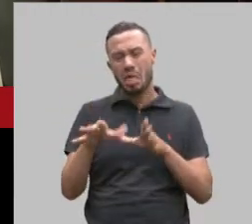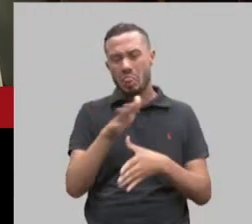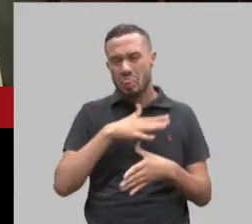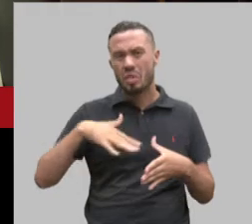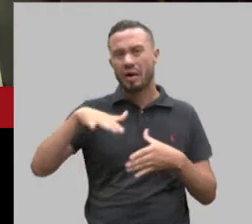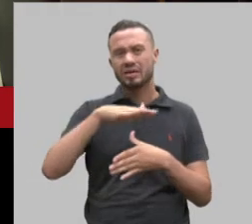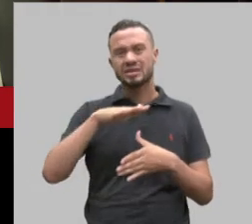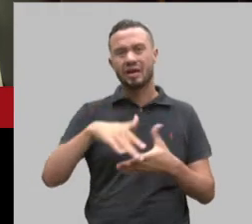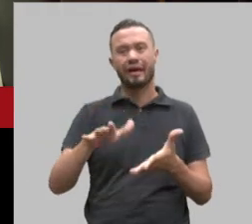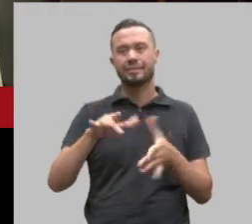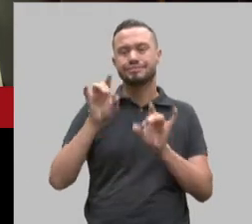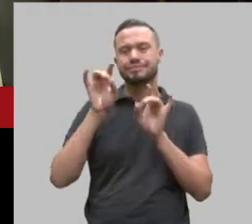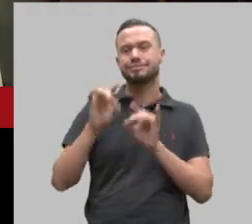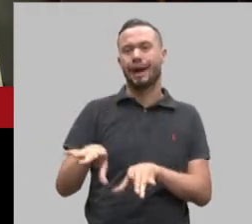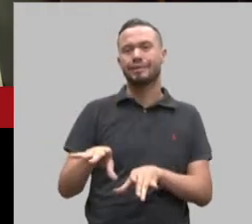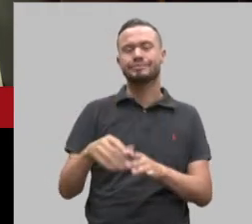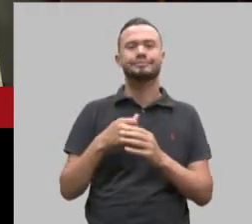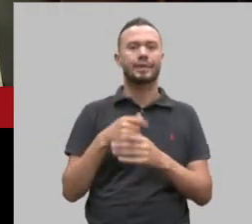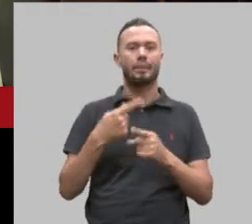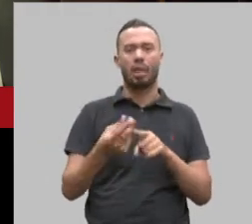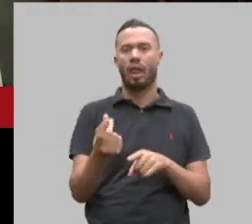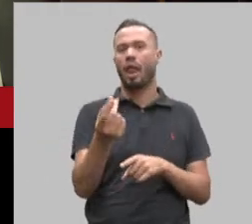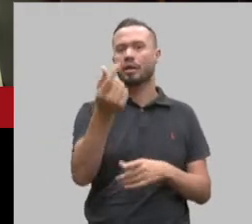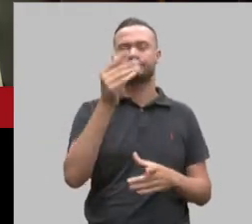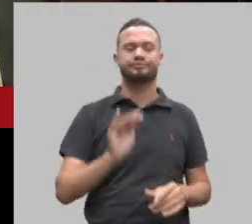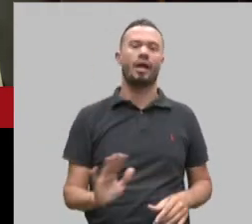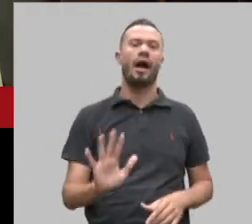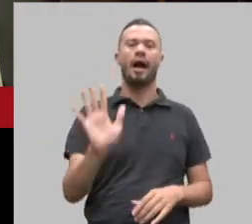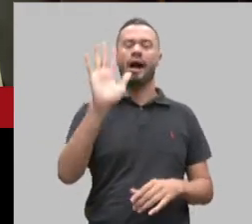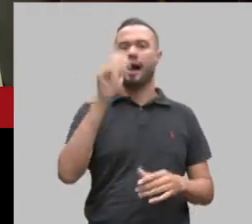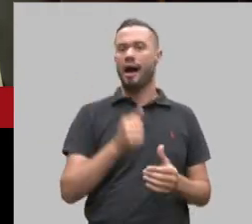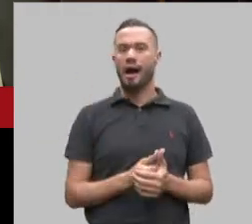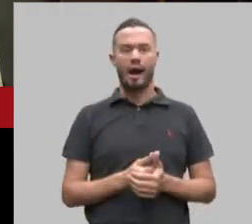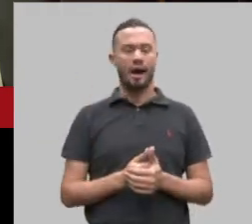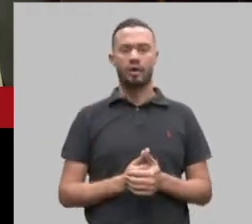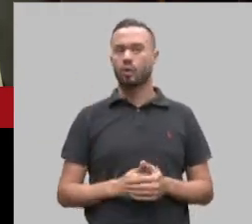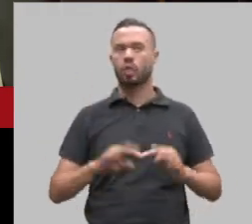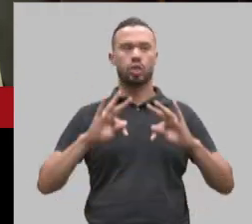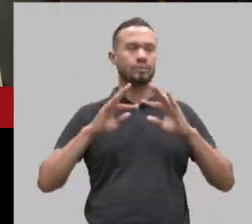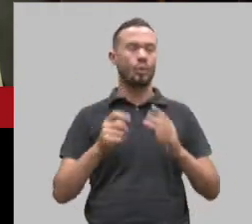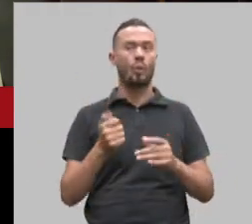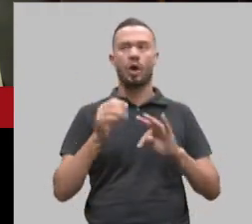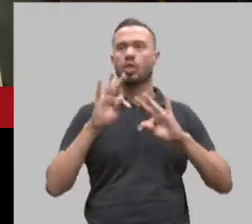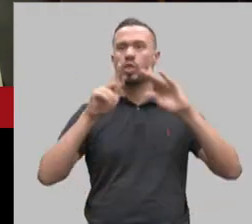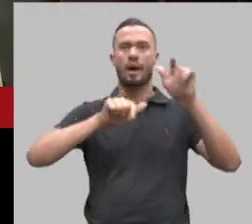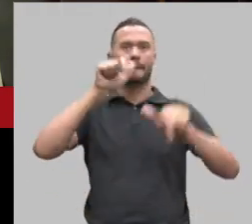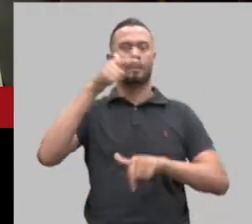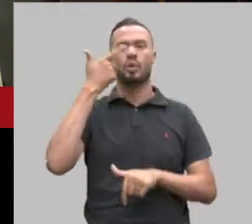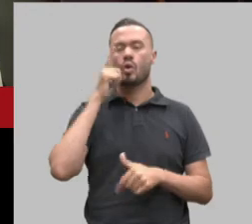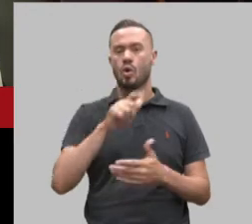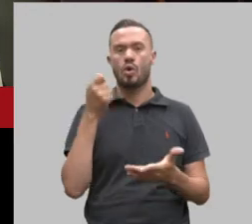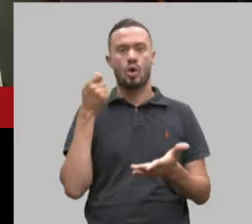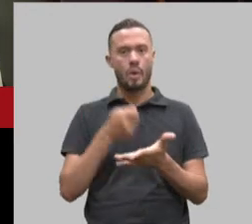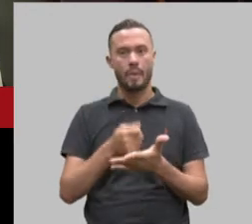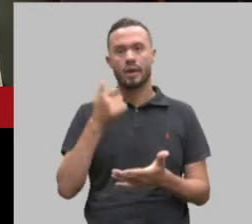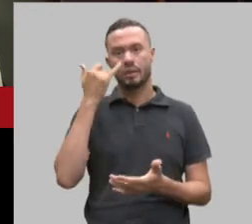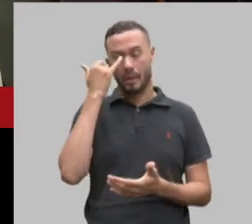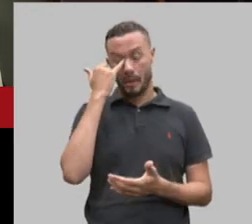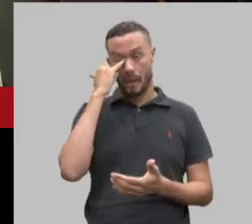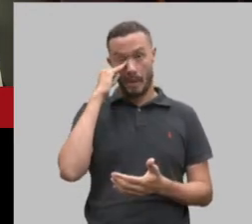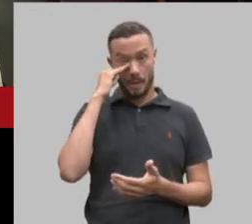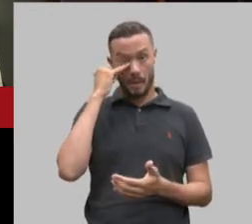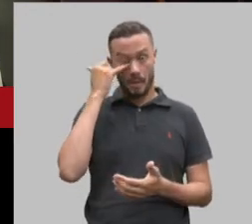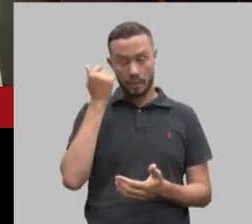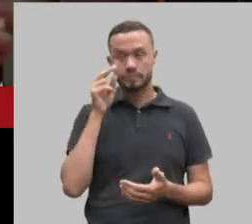esse preço infelizmente não é acessível a todos nós vemos cada vez mais uma